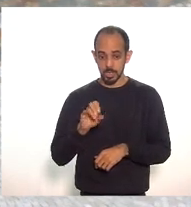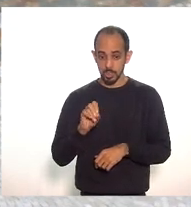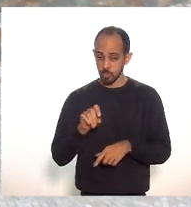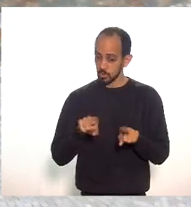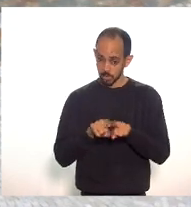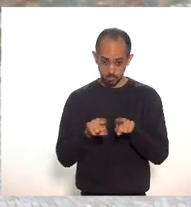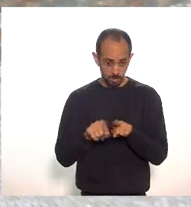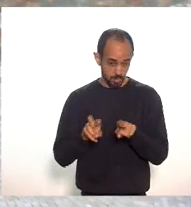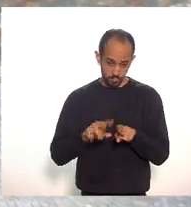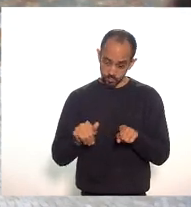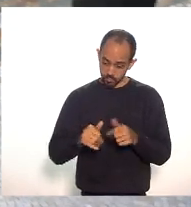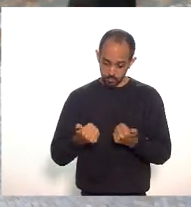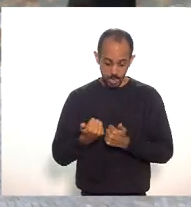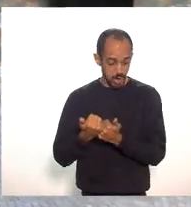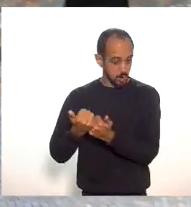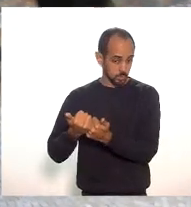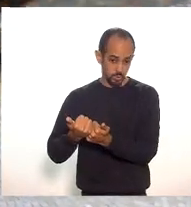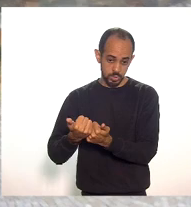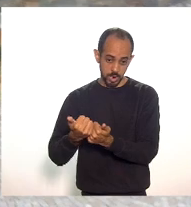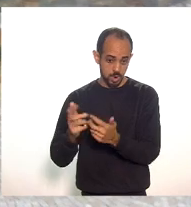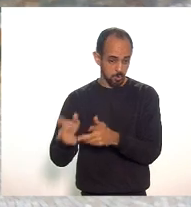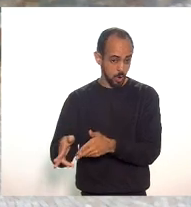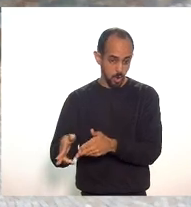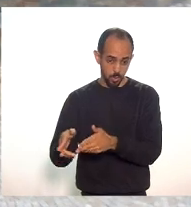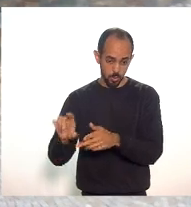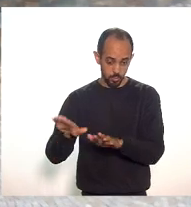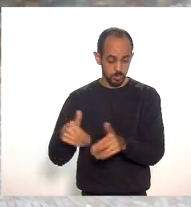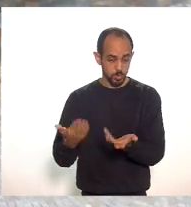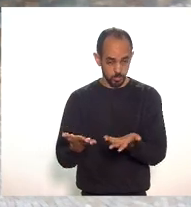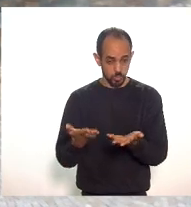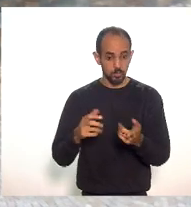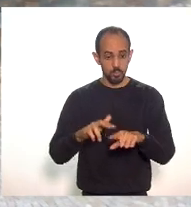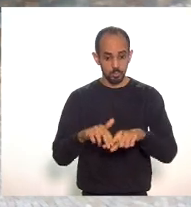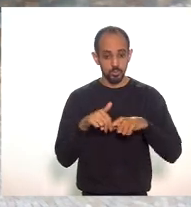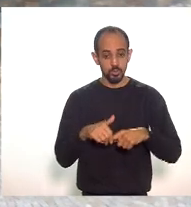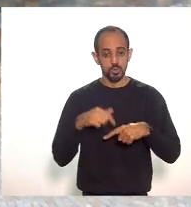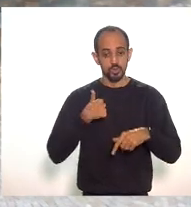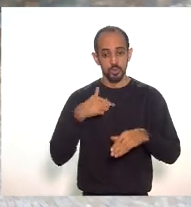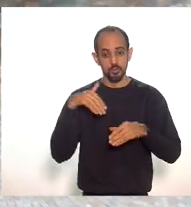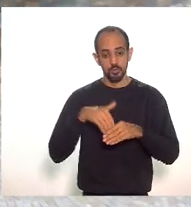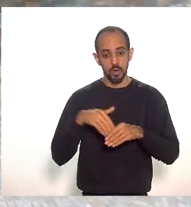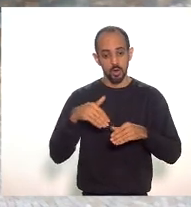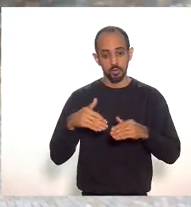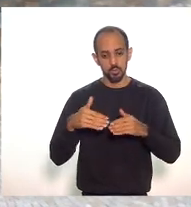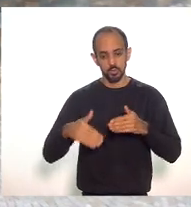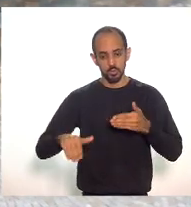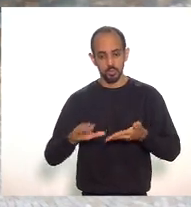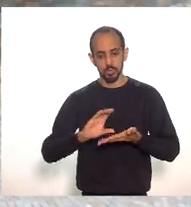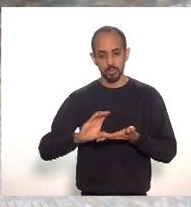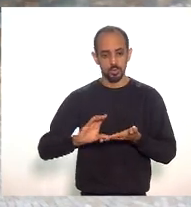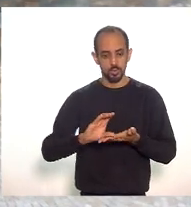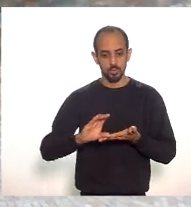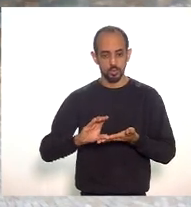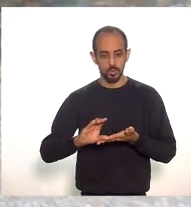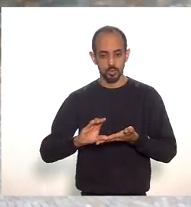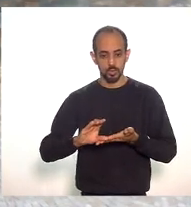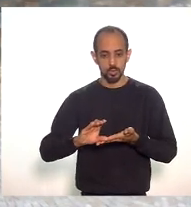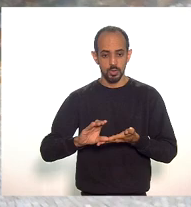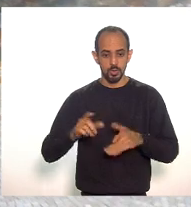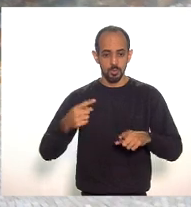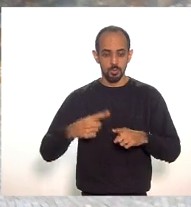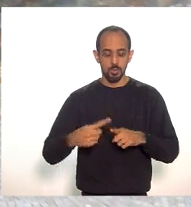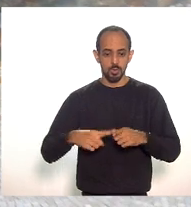também atender esta demanda então É nesse sentido que que o voto pela incondicionalidade é pela transformação indicação